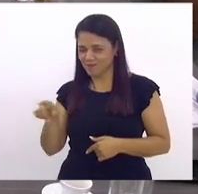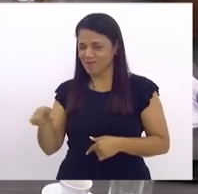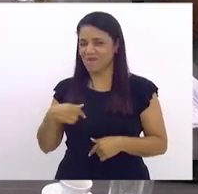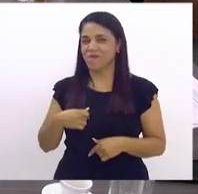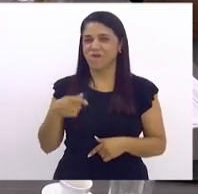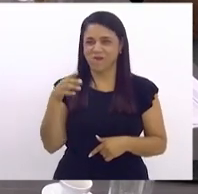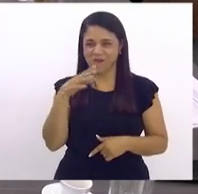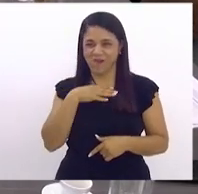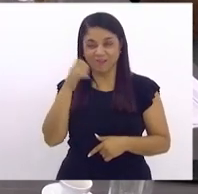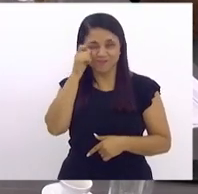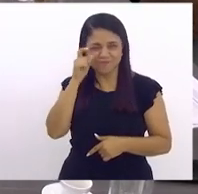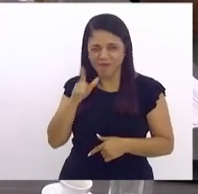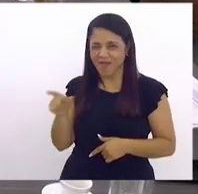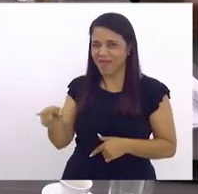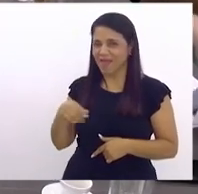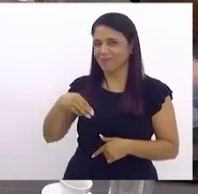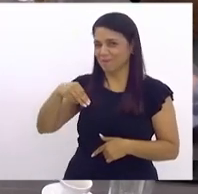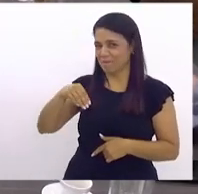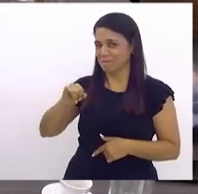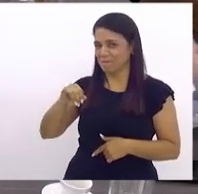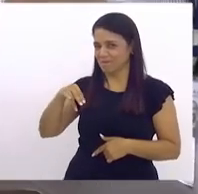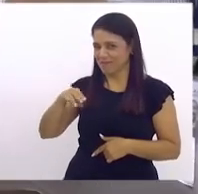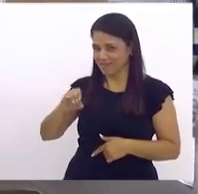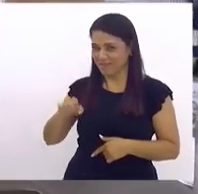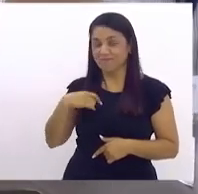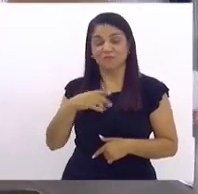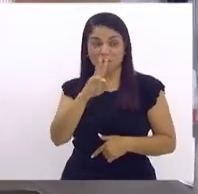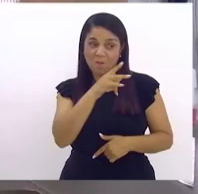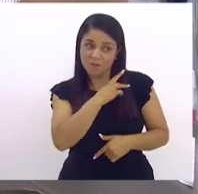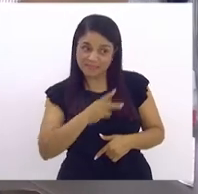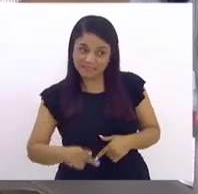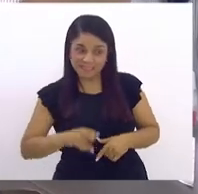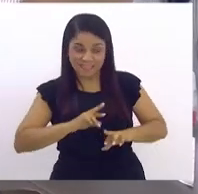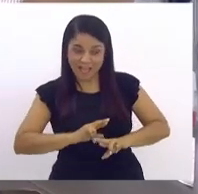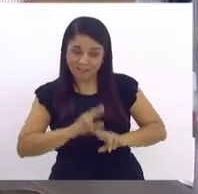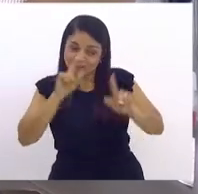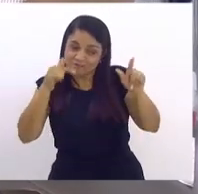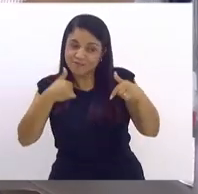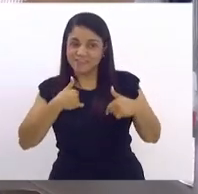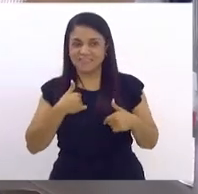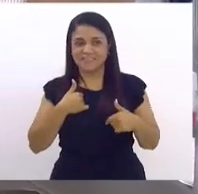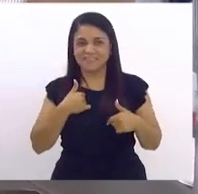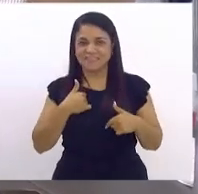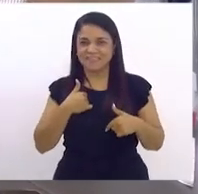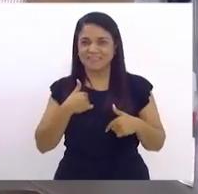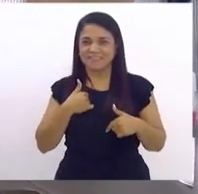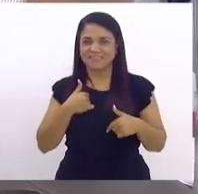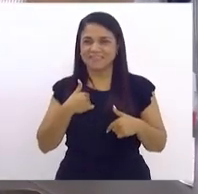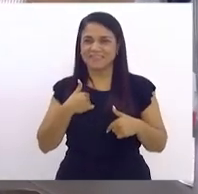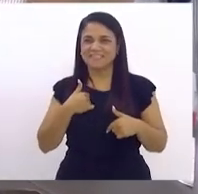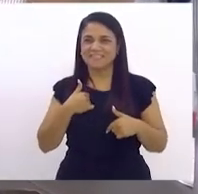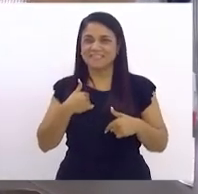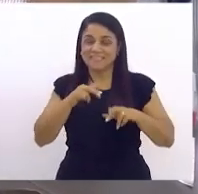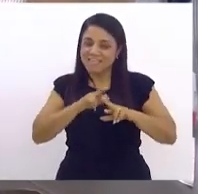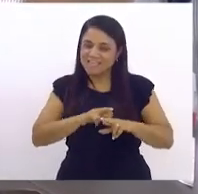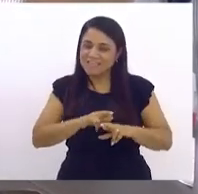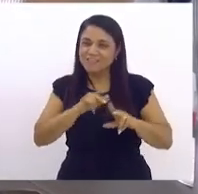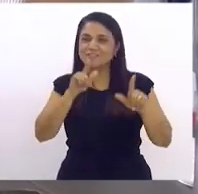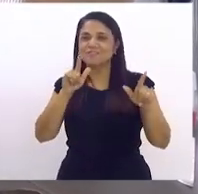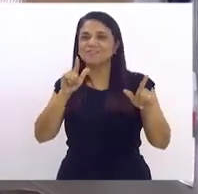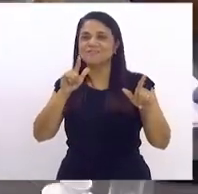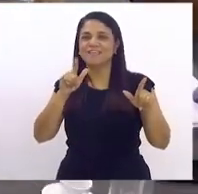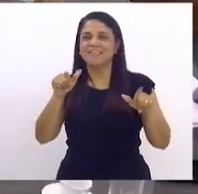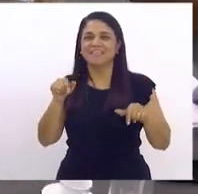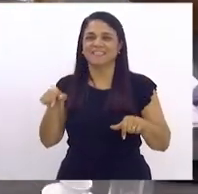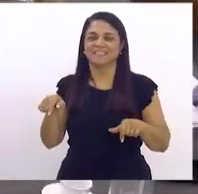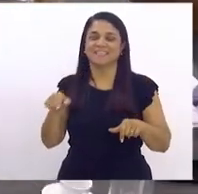sou de São Gonçalo. Presidente Amorim, isso é diferença. Isso é diferença. E a gente aprende a ser malandro. Há